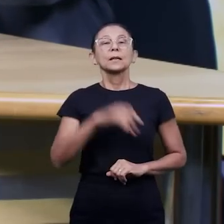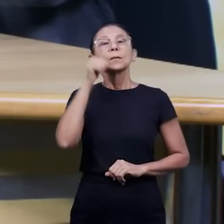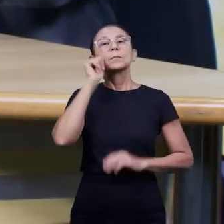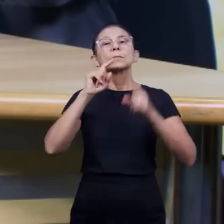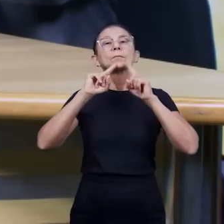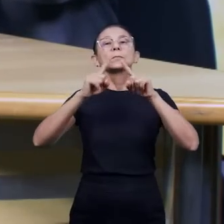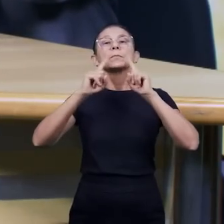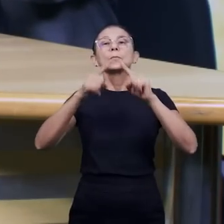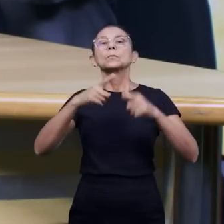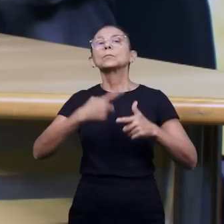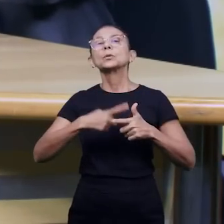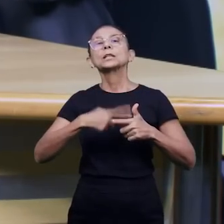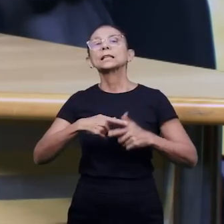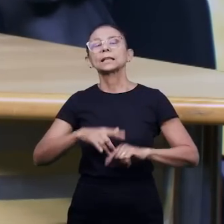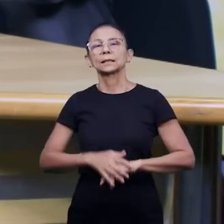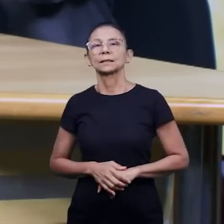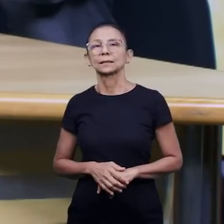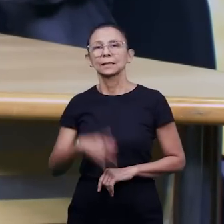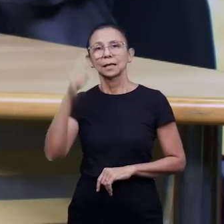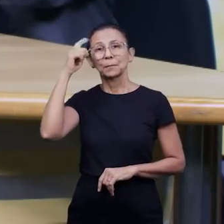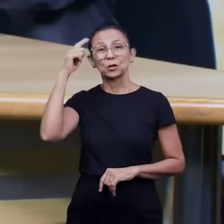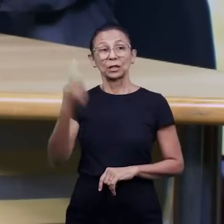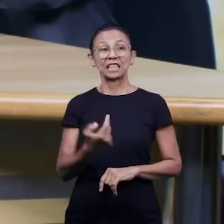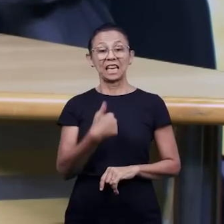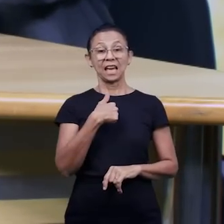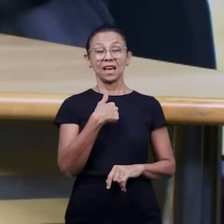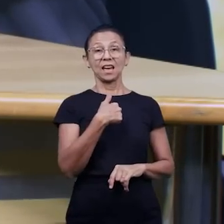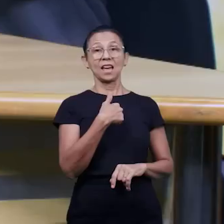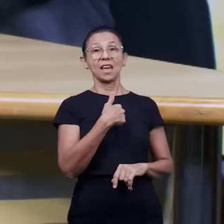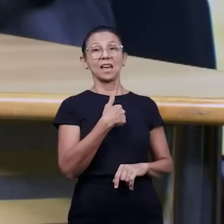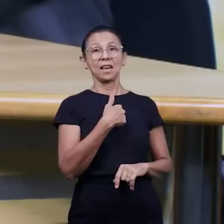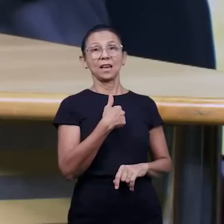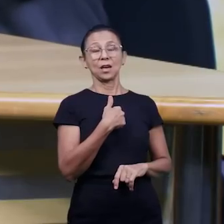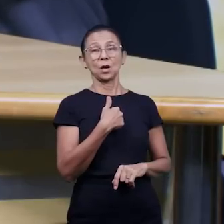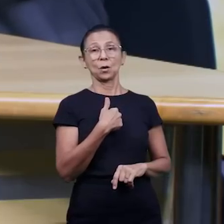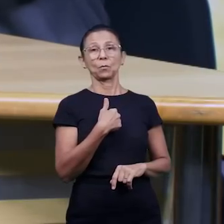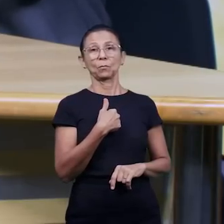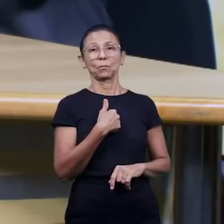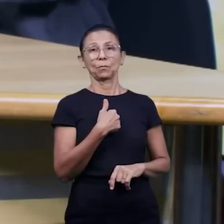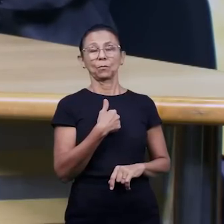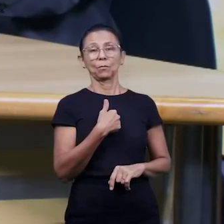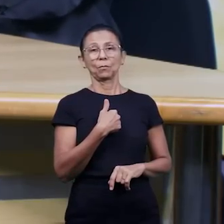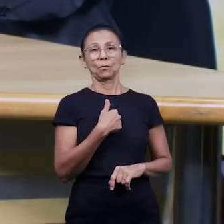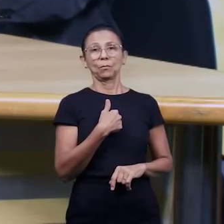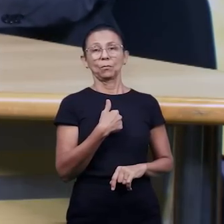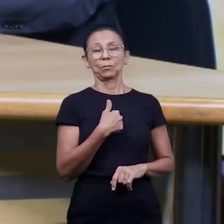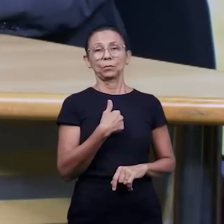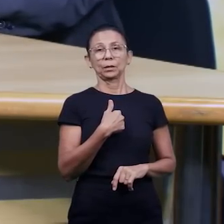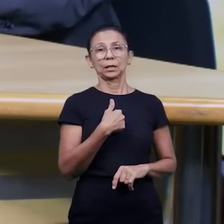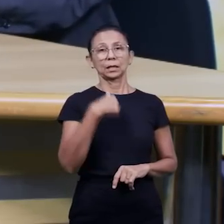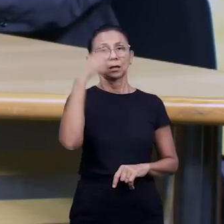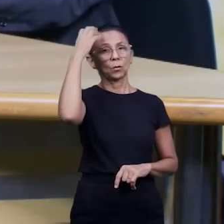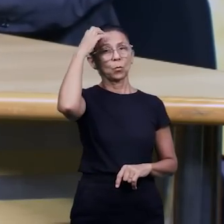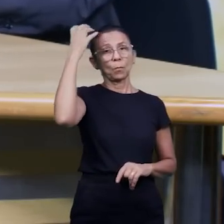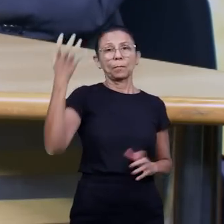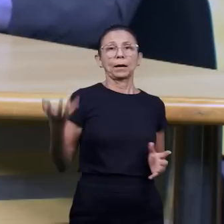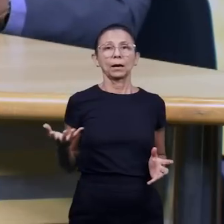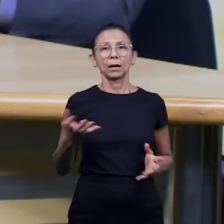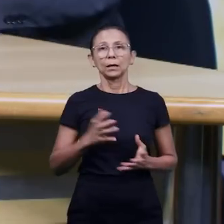lá, foi muito claro isso, tal. A idolatria lá de Saul. Então vejam, a pessoa,